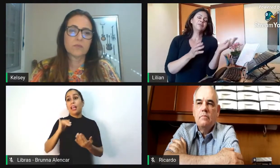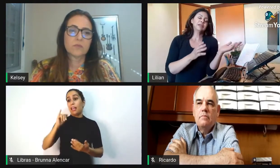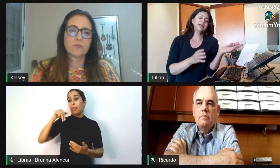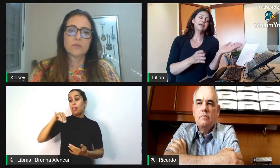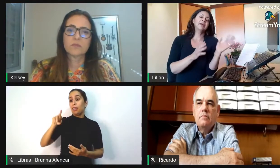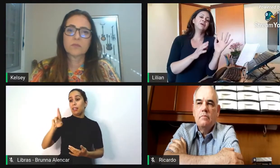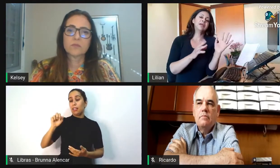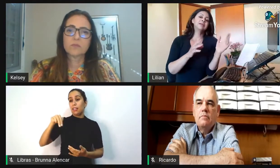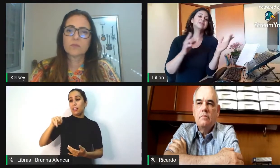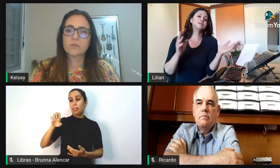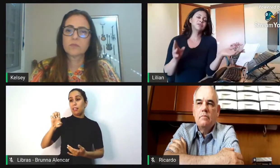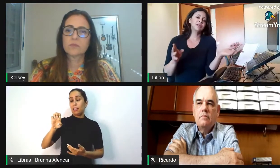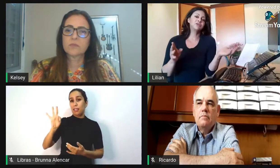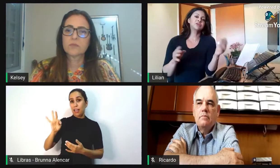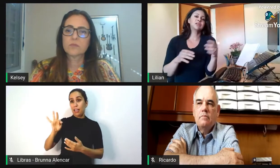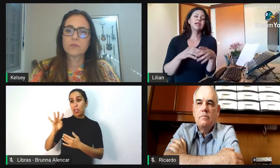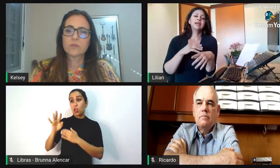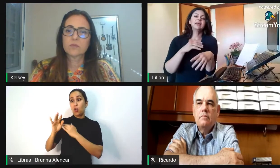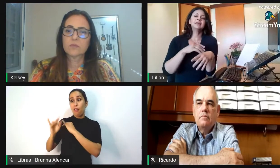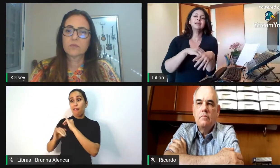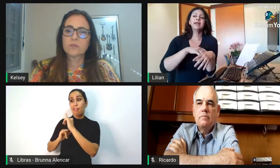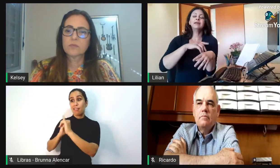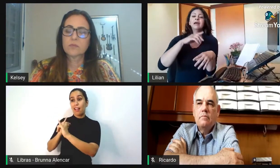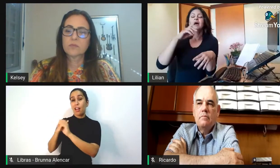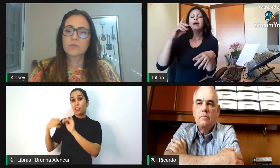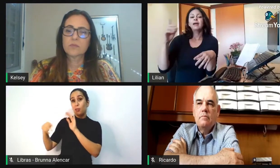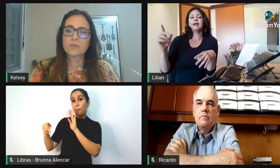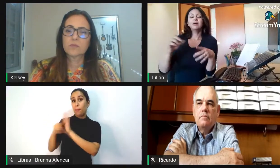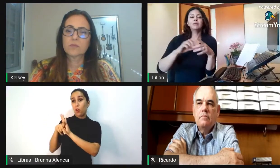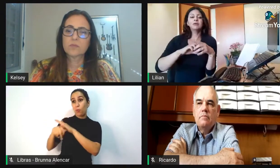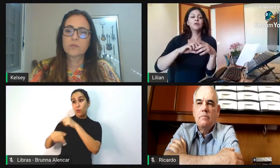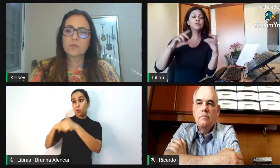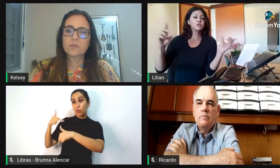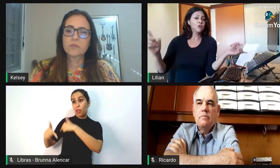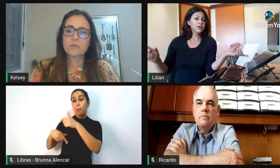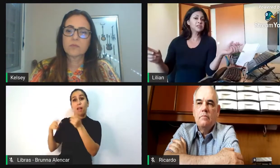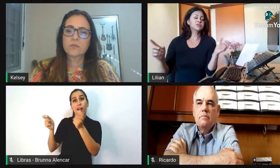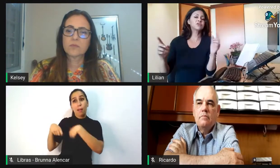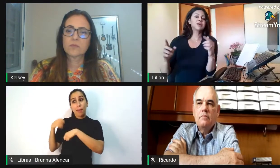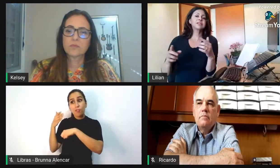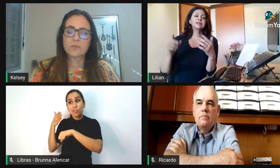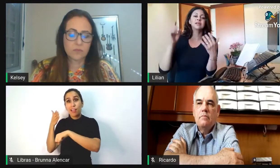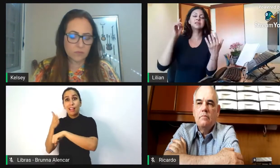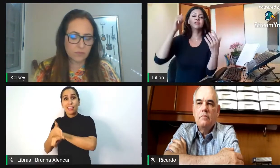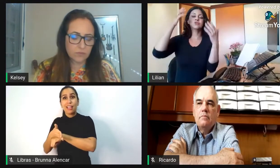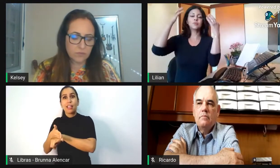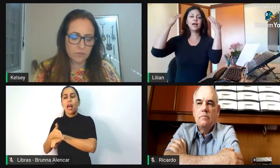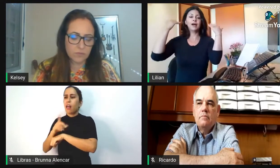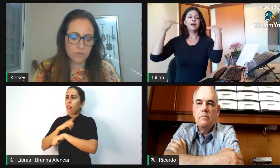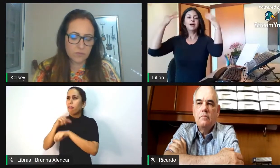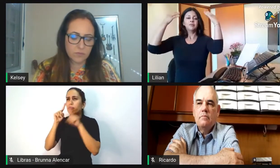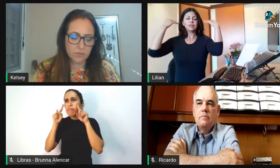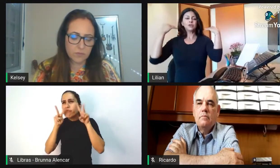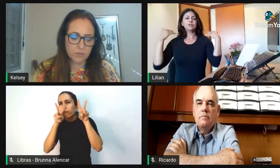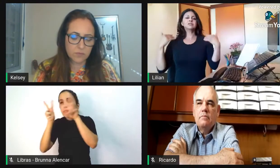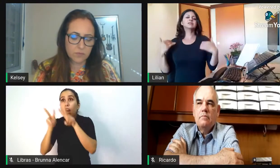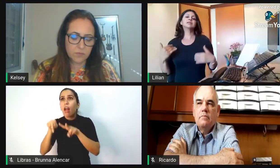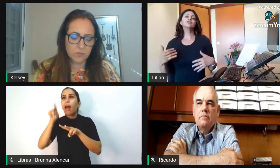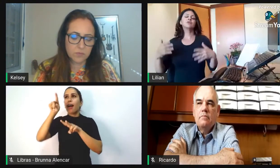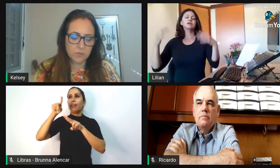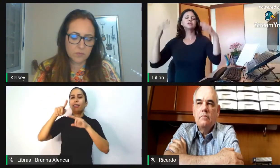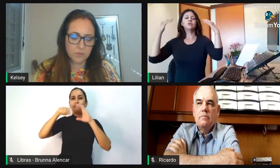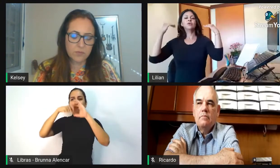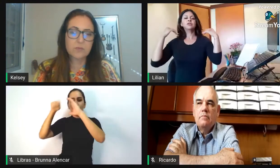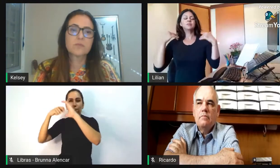acessar, né, esses vídeos e tem opções de fazer exercício para todas